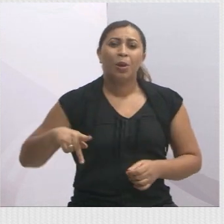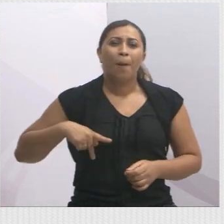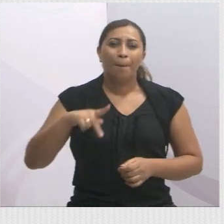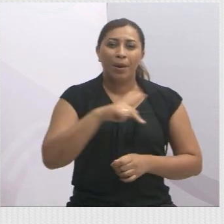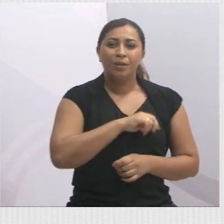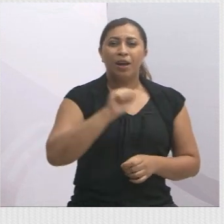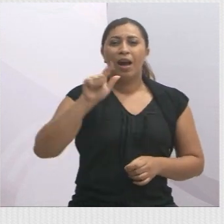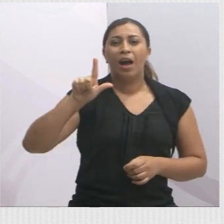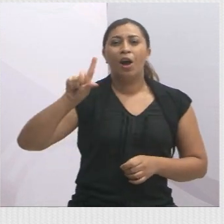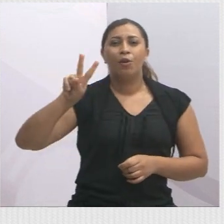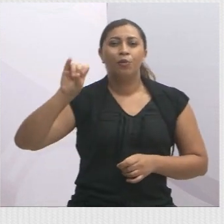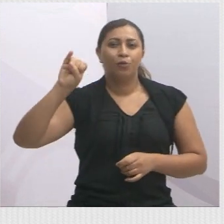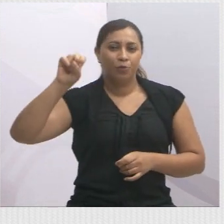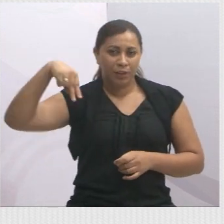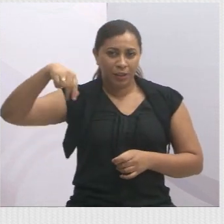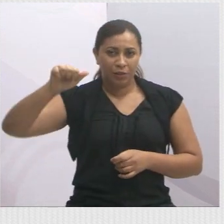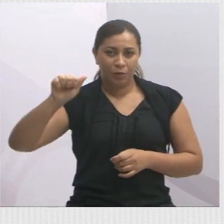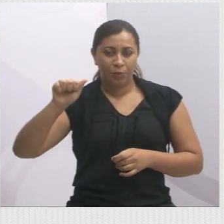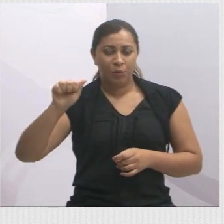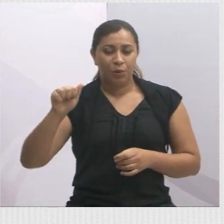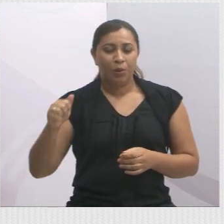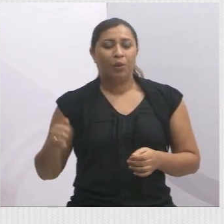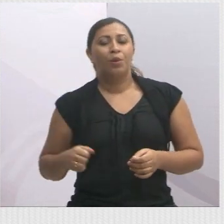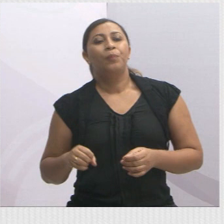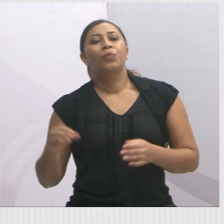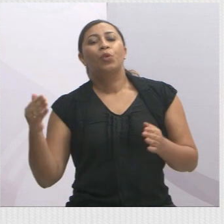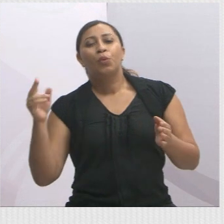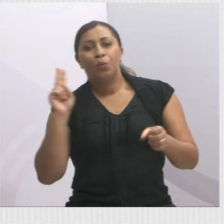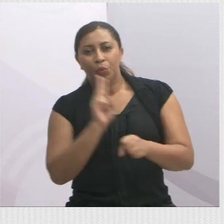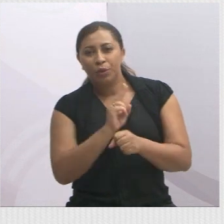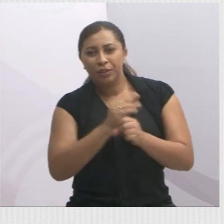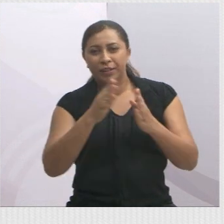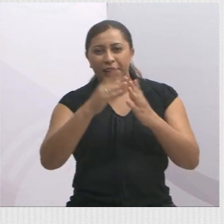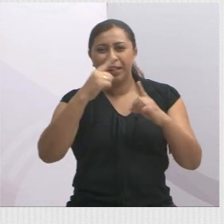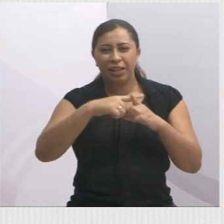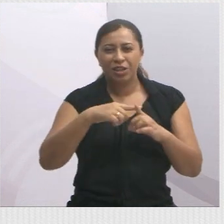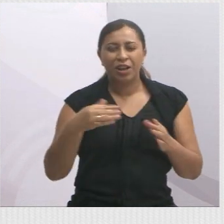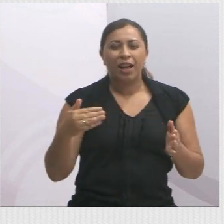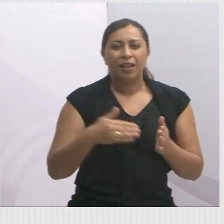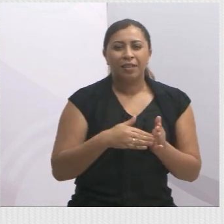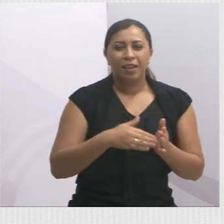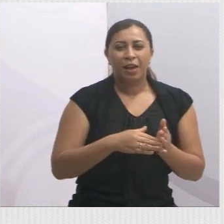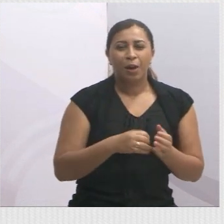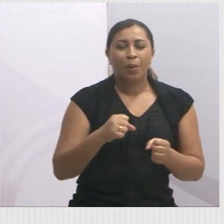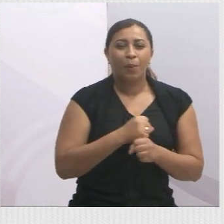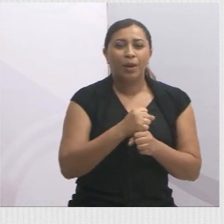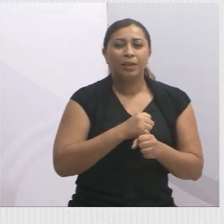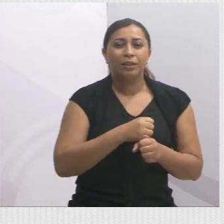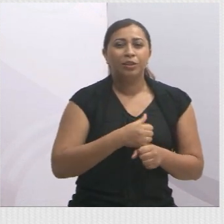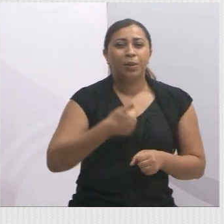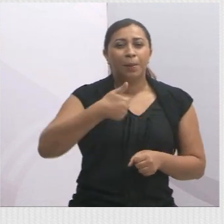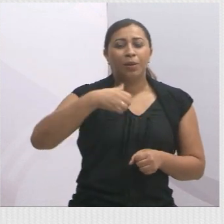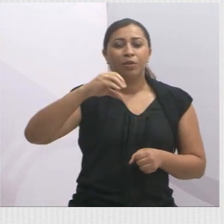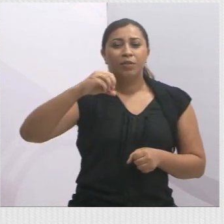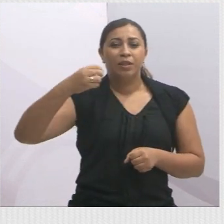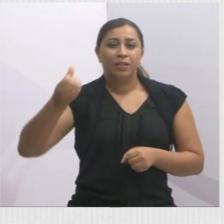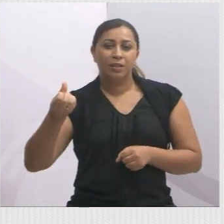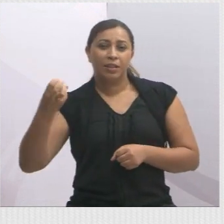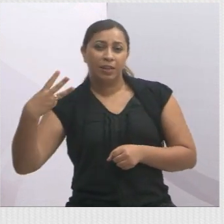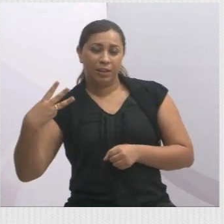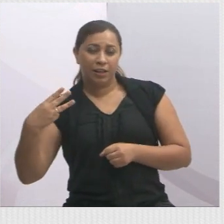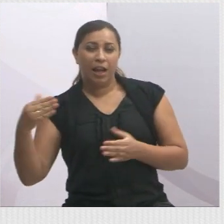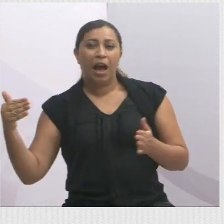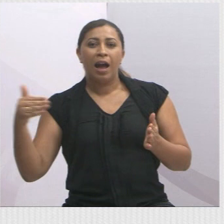igreja até o dia 13 de agosto de 1963, quando passou a presidência ao